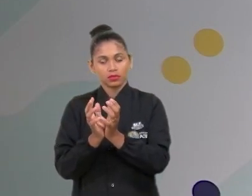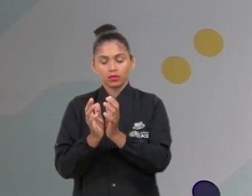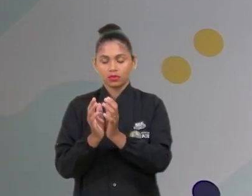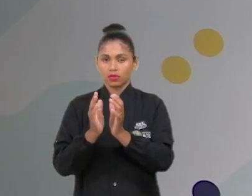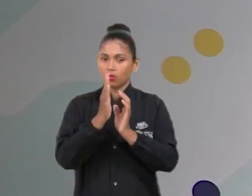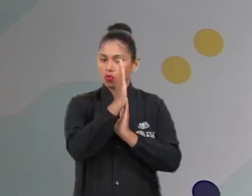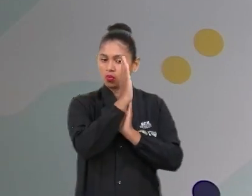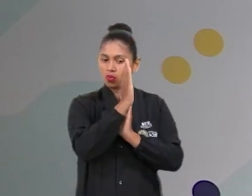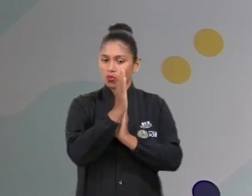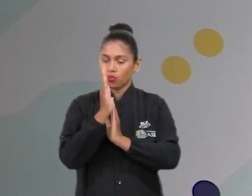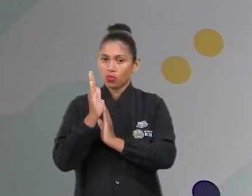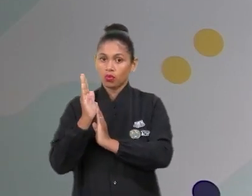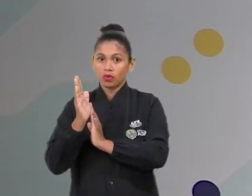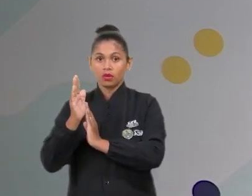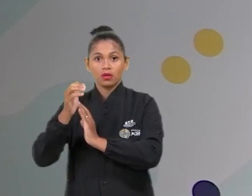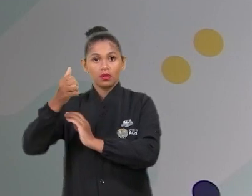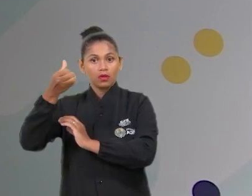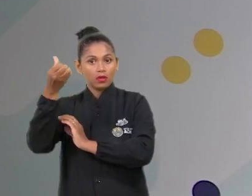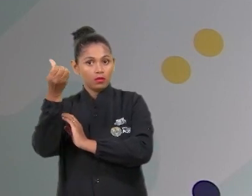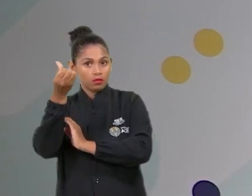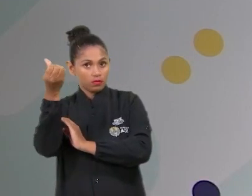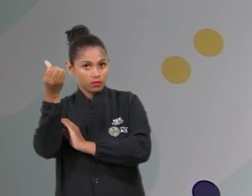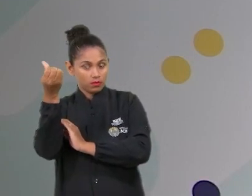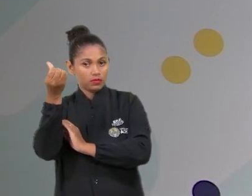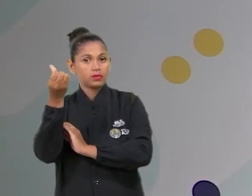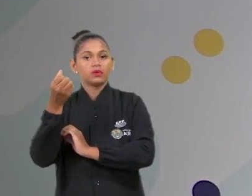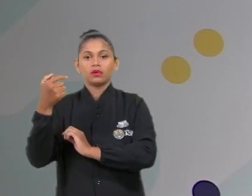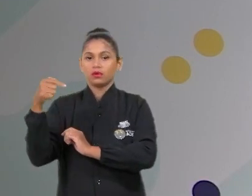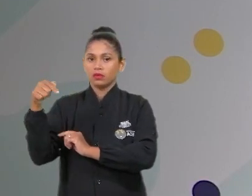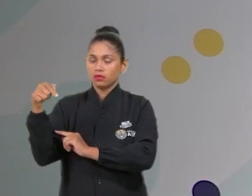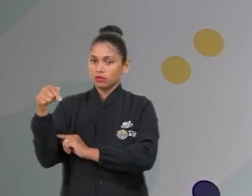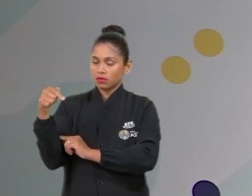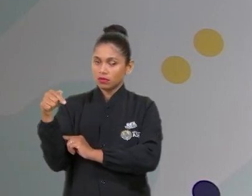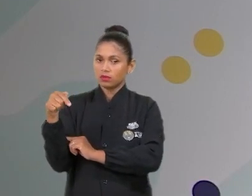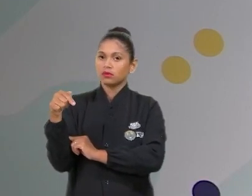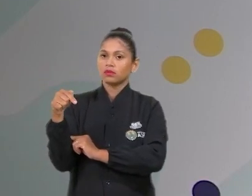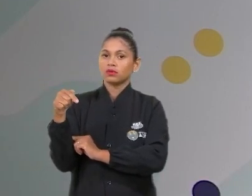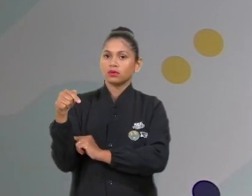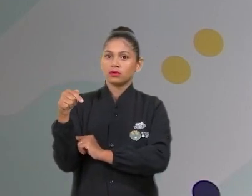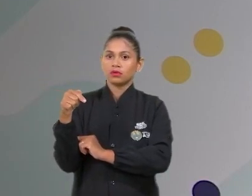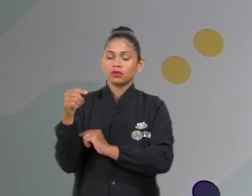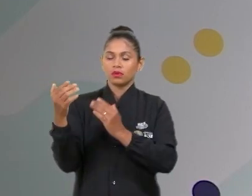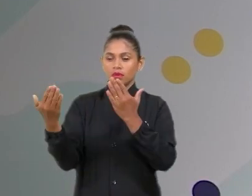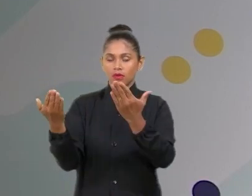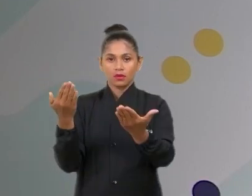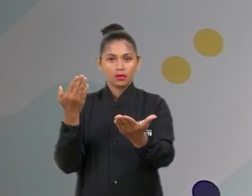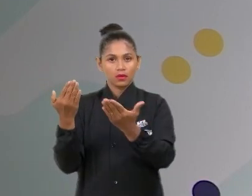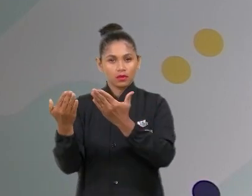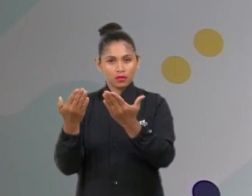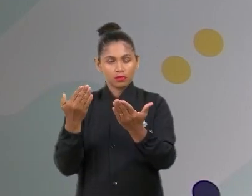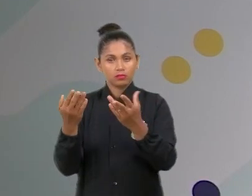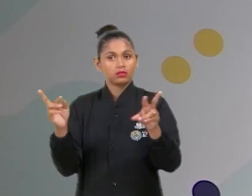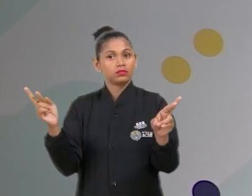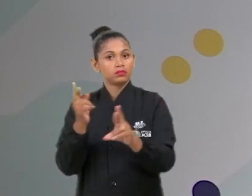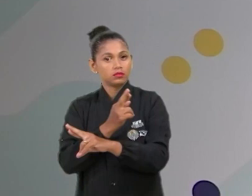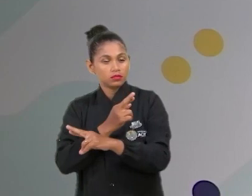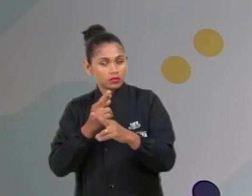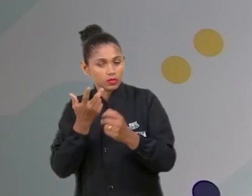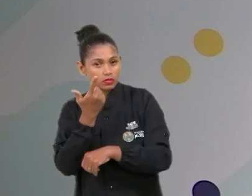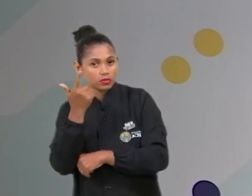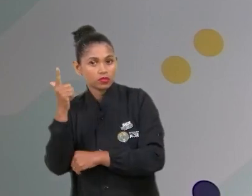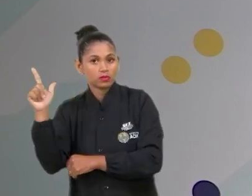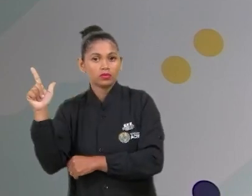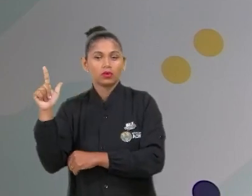e 7. Então, quando a gente compara esses dois períodos em relação aos